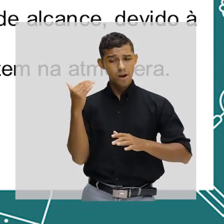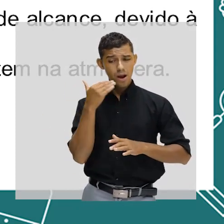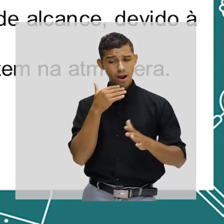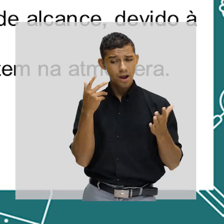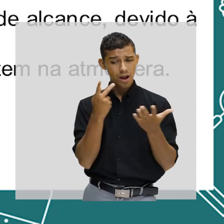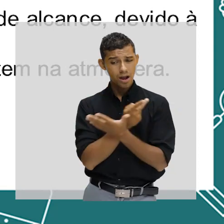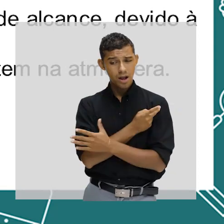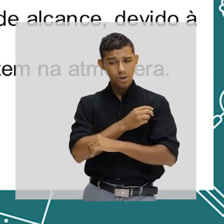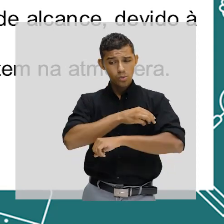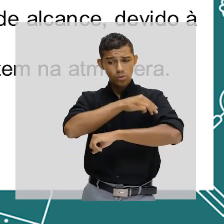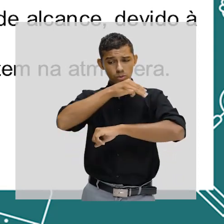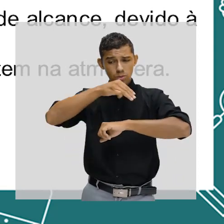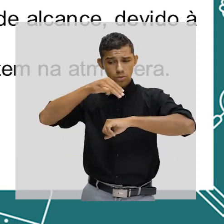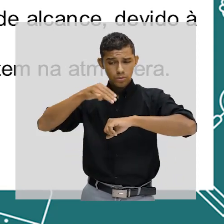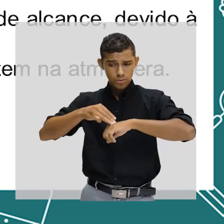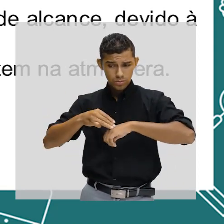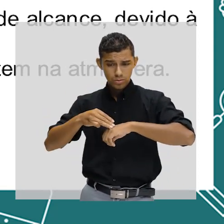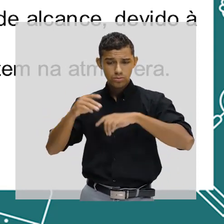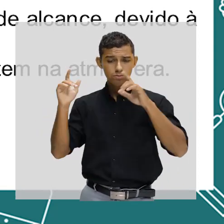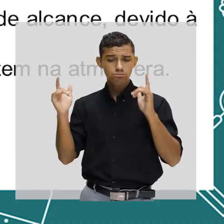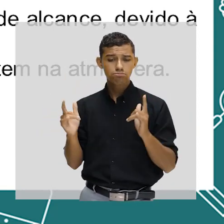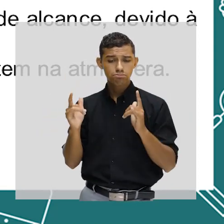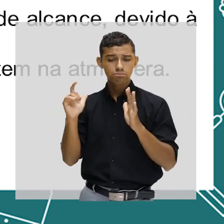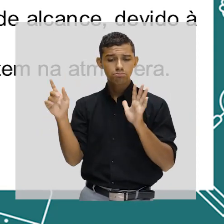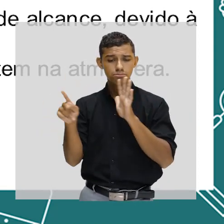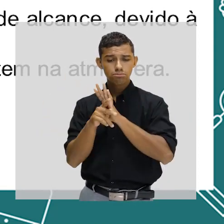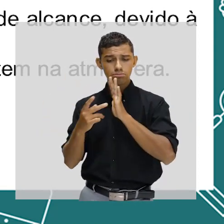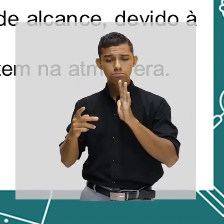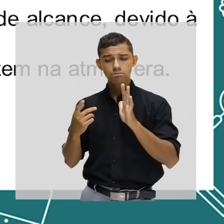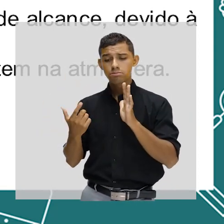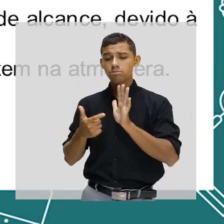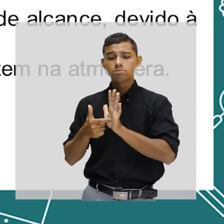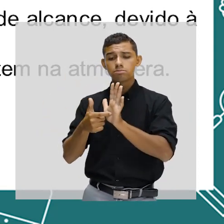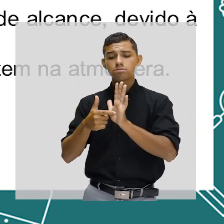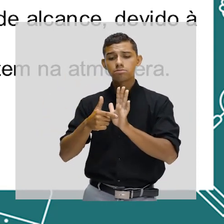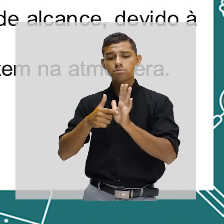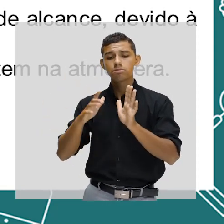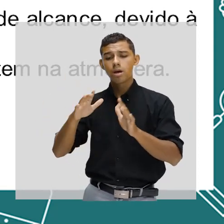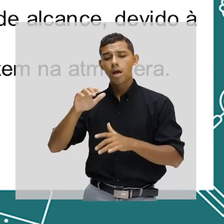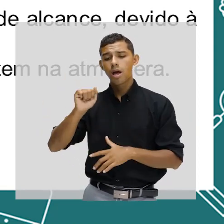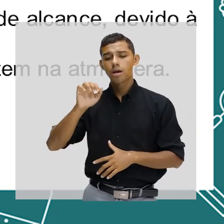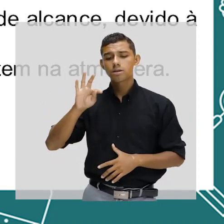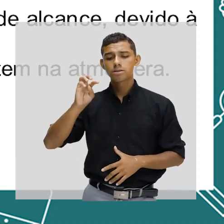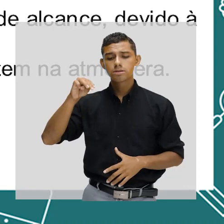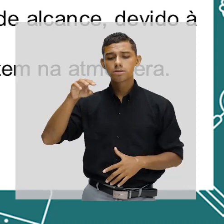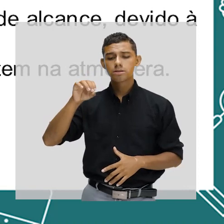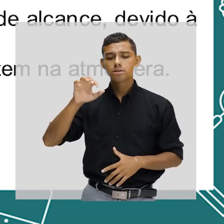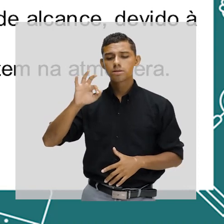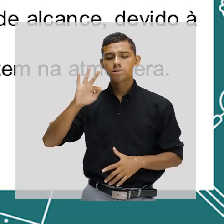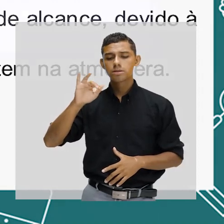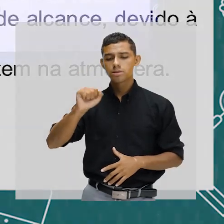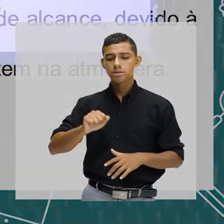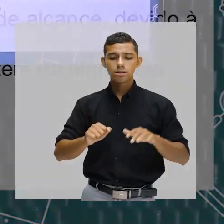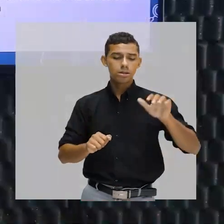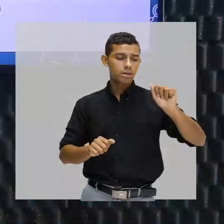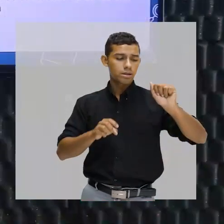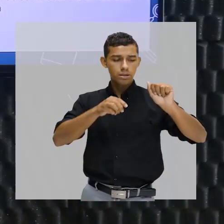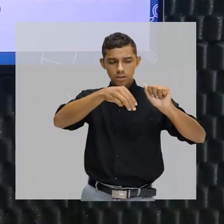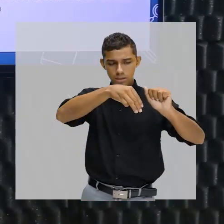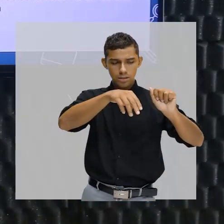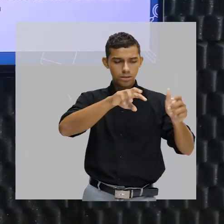e montanhas, pois são refletidas pela atmosfera, né? AM significa